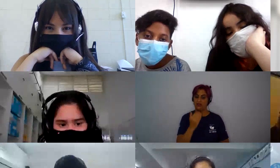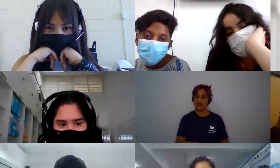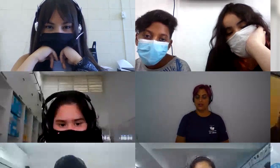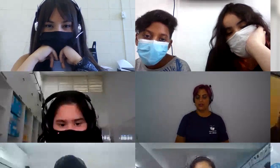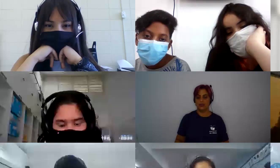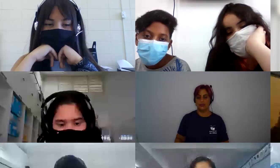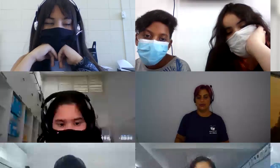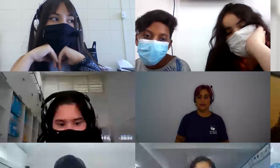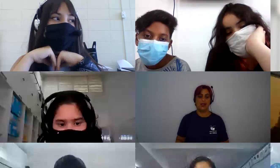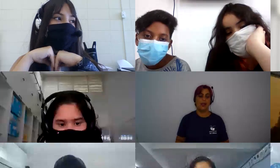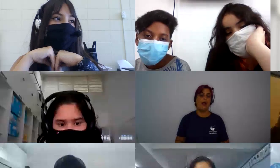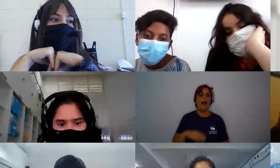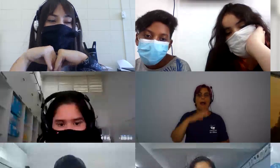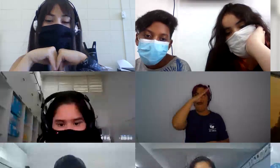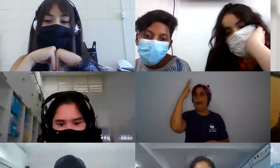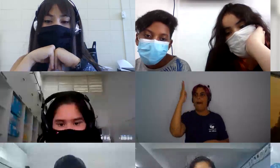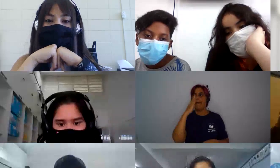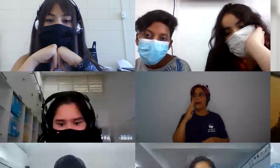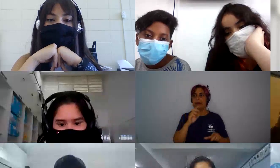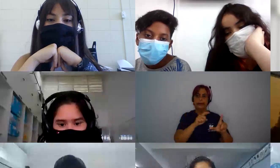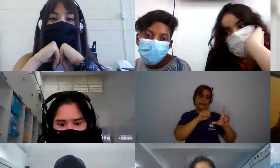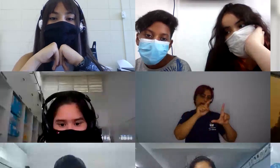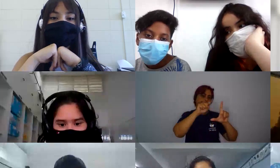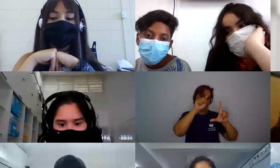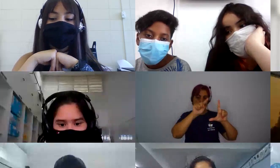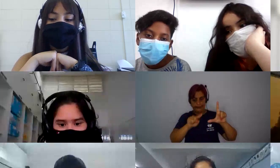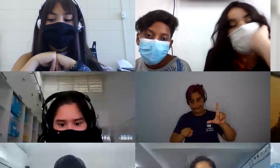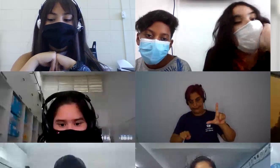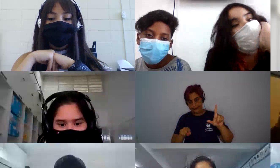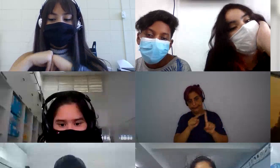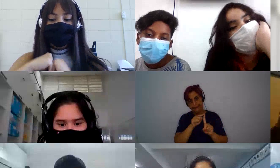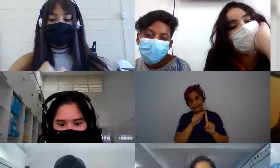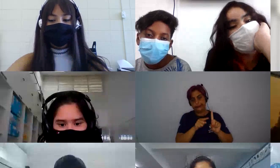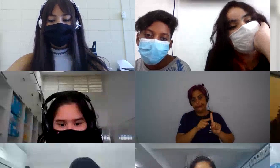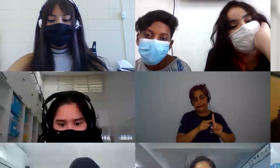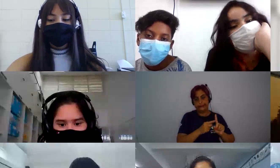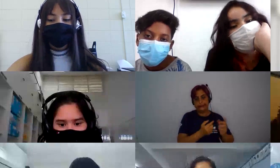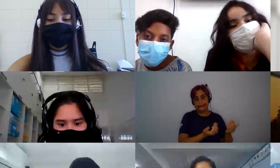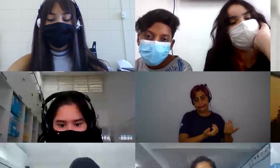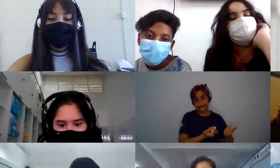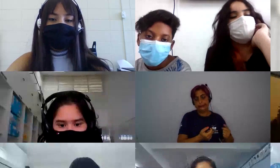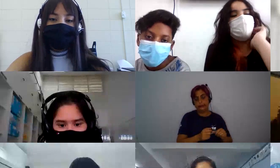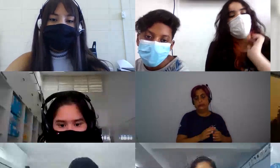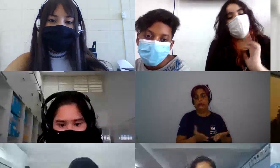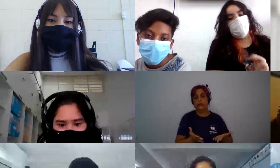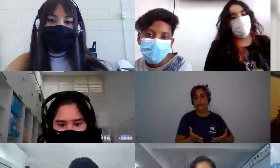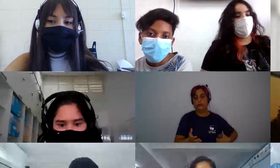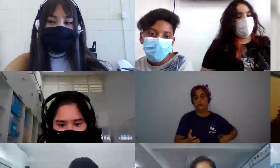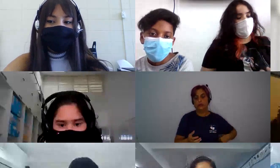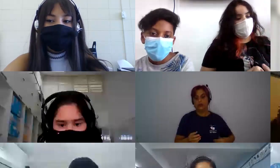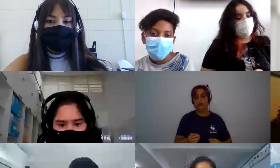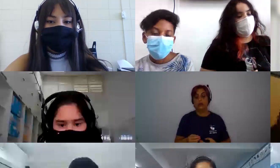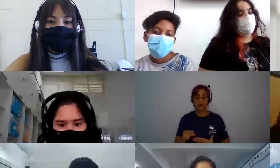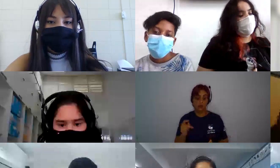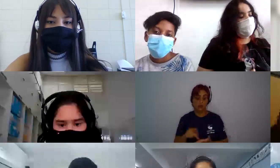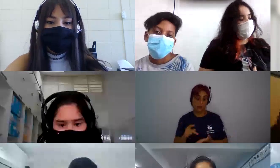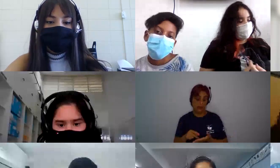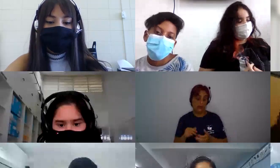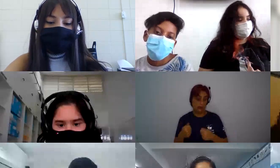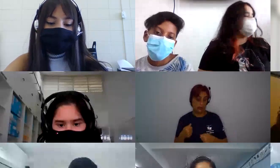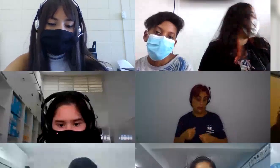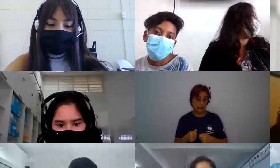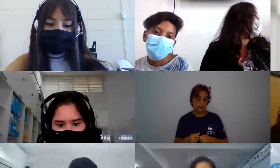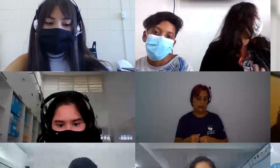diminuindo gravidez no Brasil. Eu preciso virar para vocês e falar o seguinte, nossa, temos muito que resolver ainda. Temos